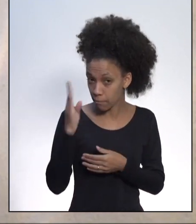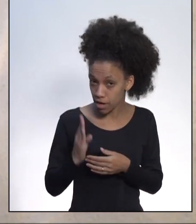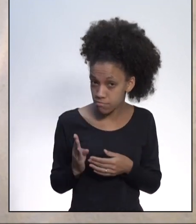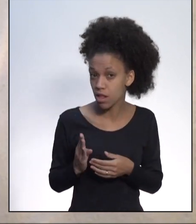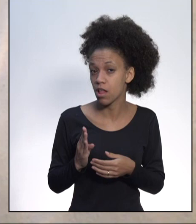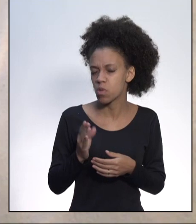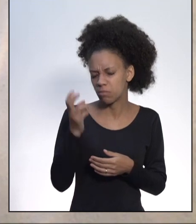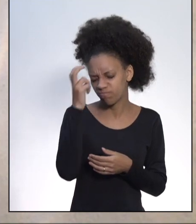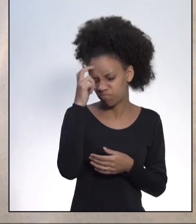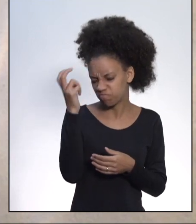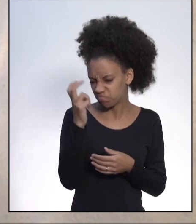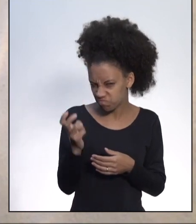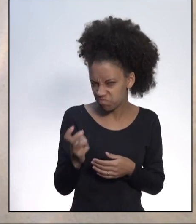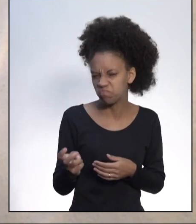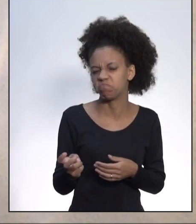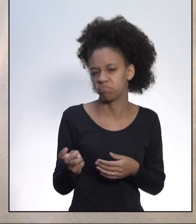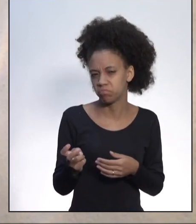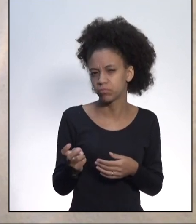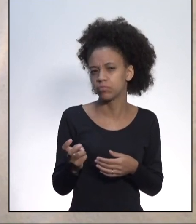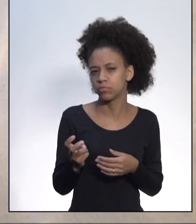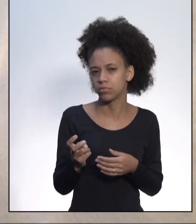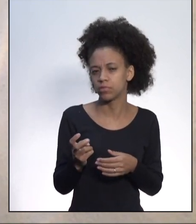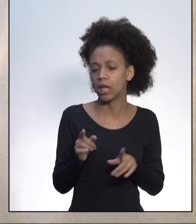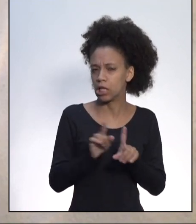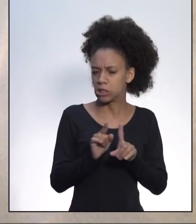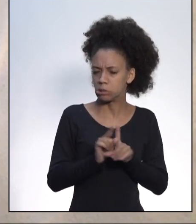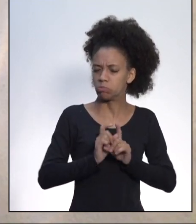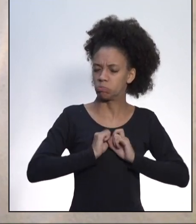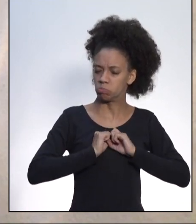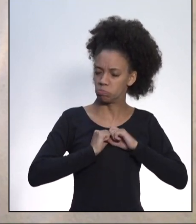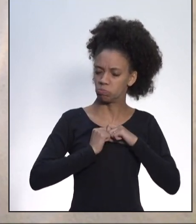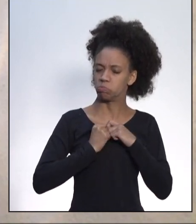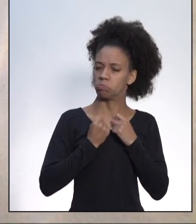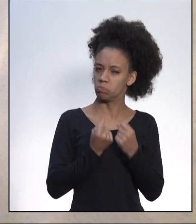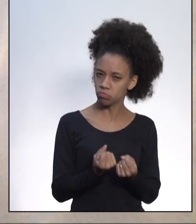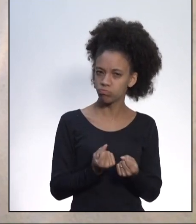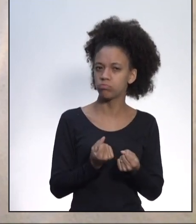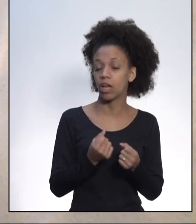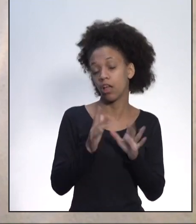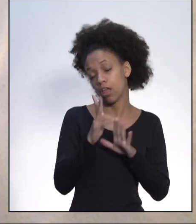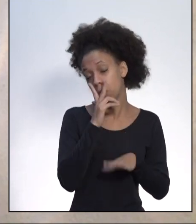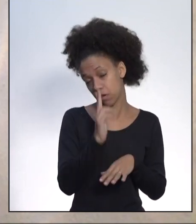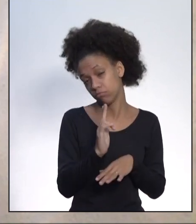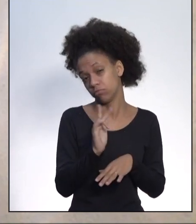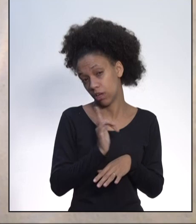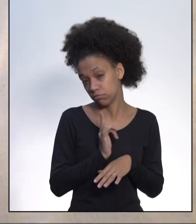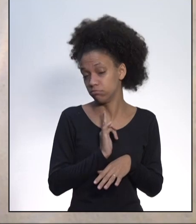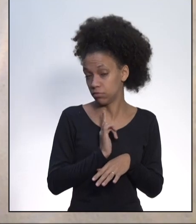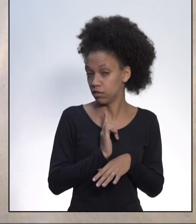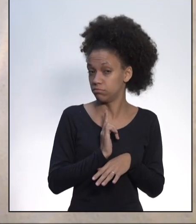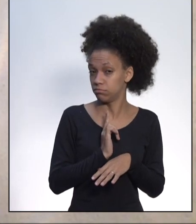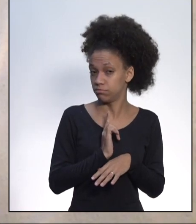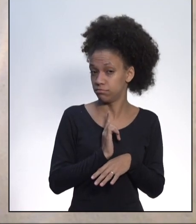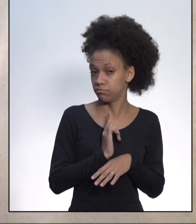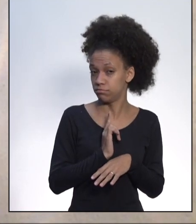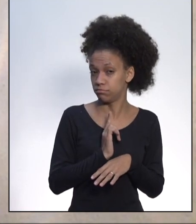muito inteligente, ele é muito perspicaz, né? E eu acho que a gente tem como